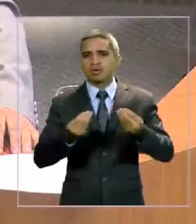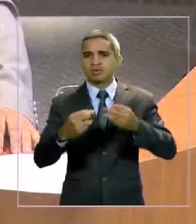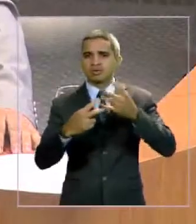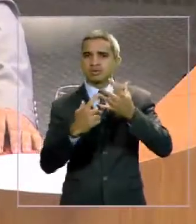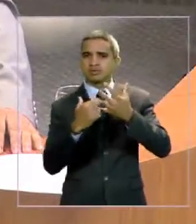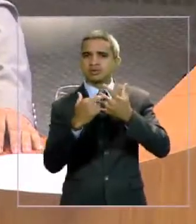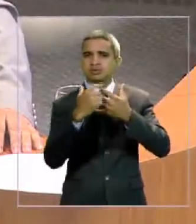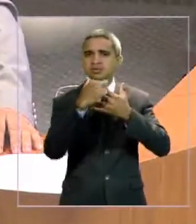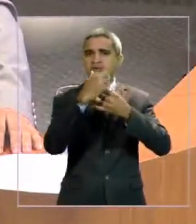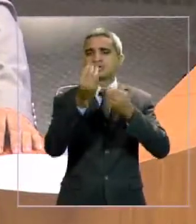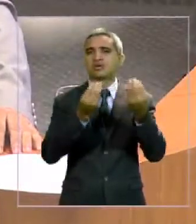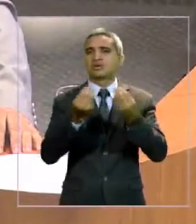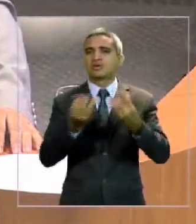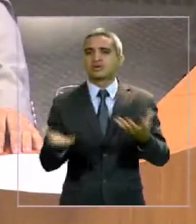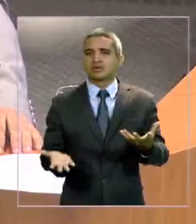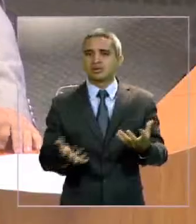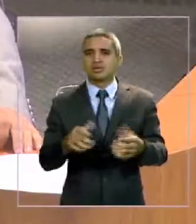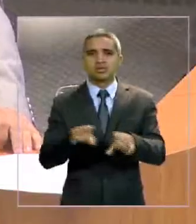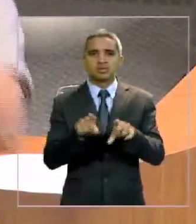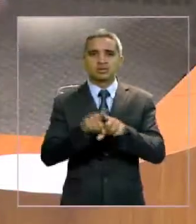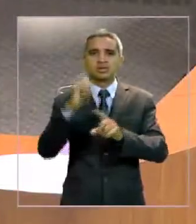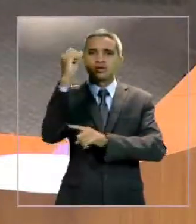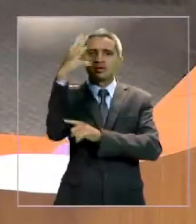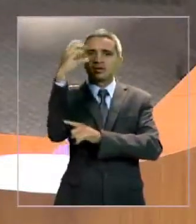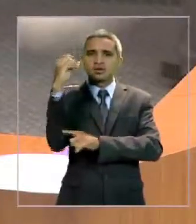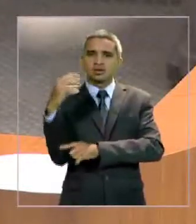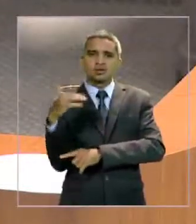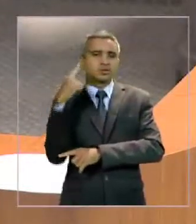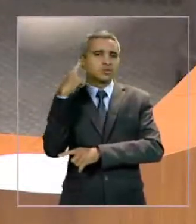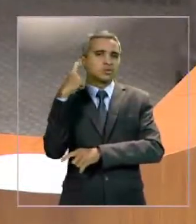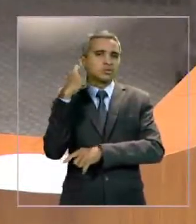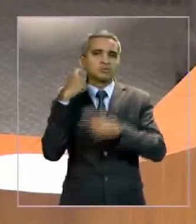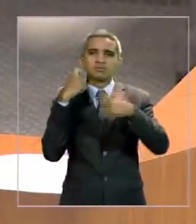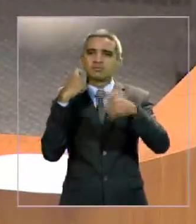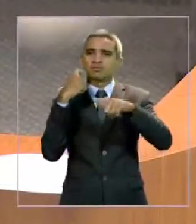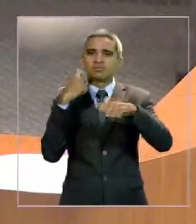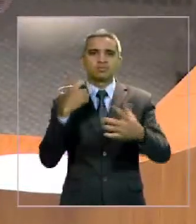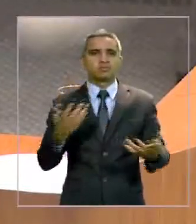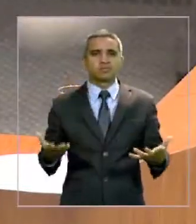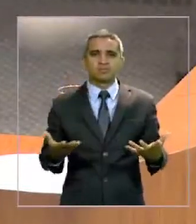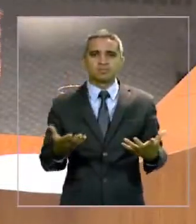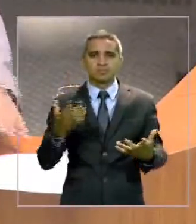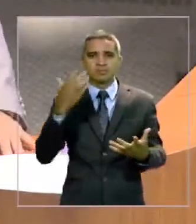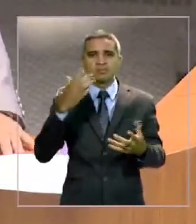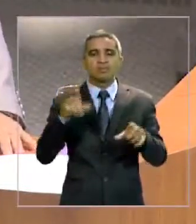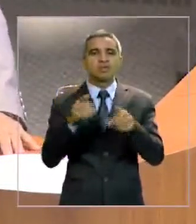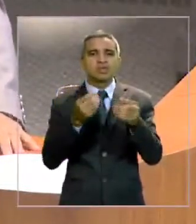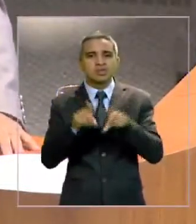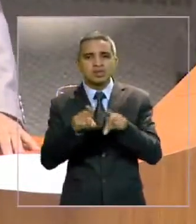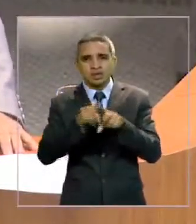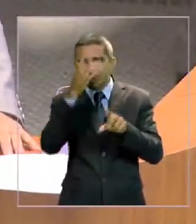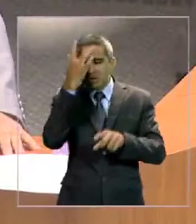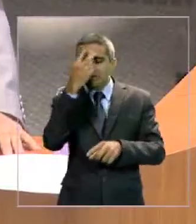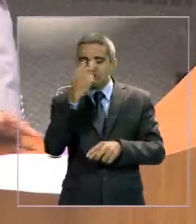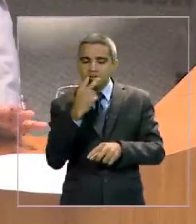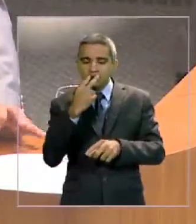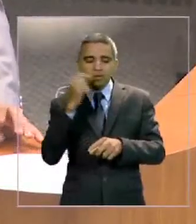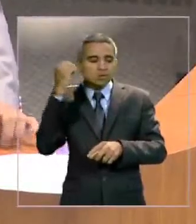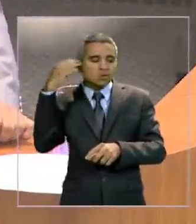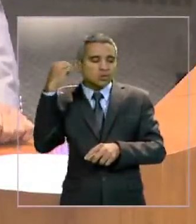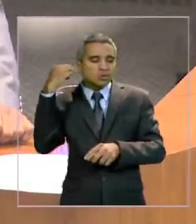E quero ressaltar alguns deles. Atenção à lei que prevê a criação de um centro de referência da pessoa com